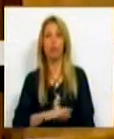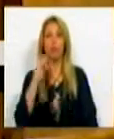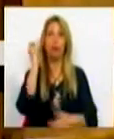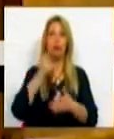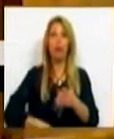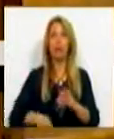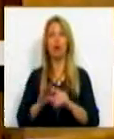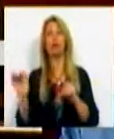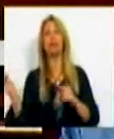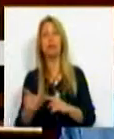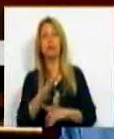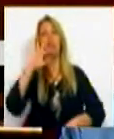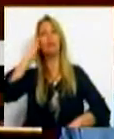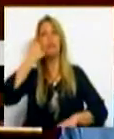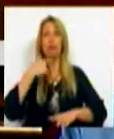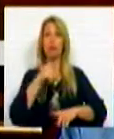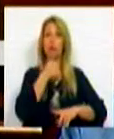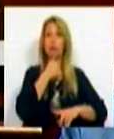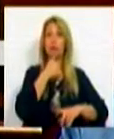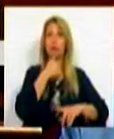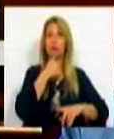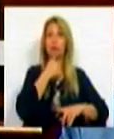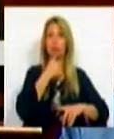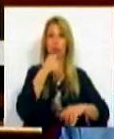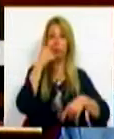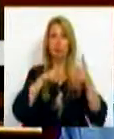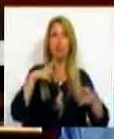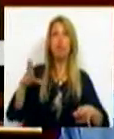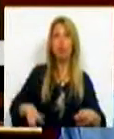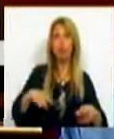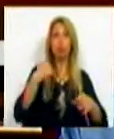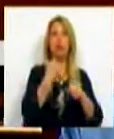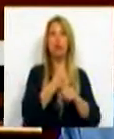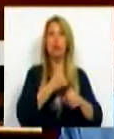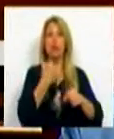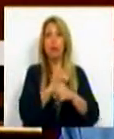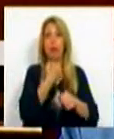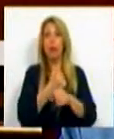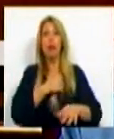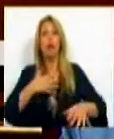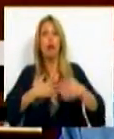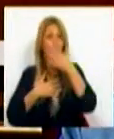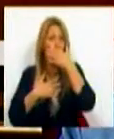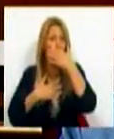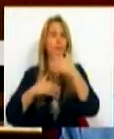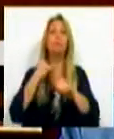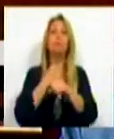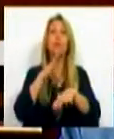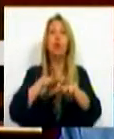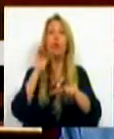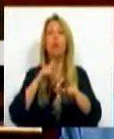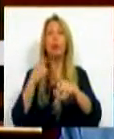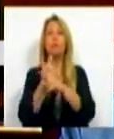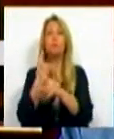as decisões dos portugueses, empresas e trabalhadores sobre a sua utilização dos fatores produtivos. Estes impostos